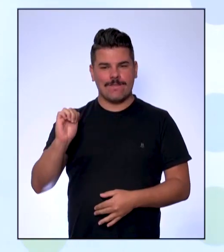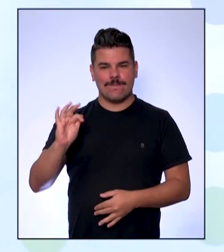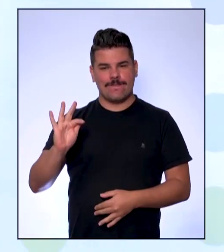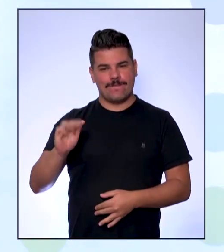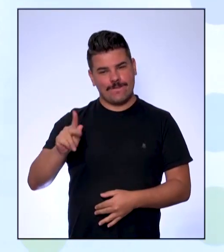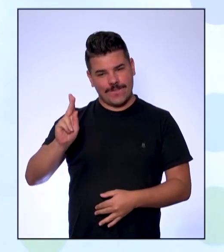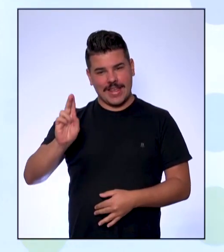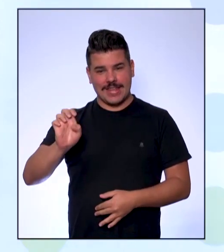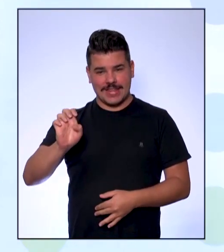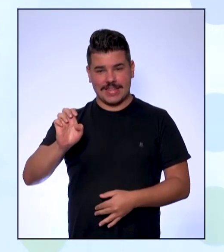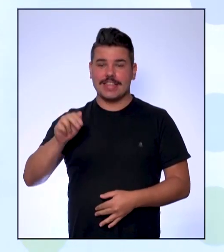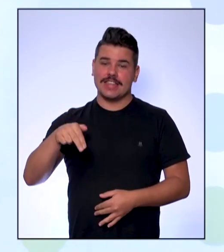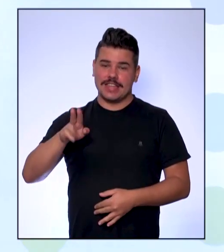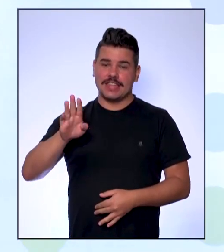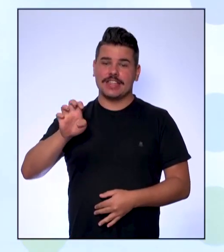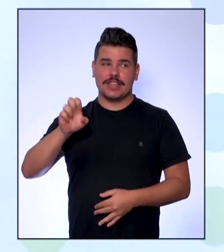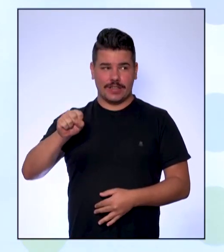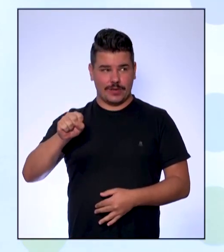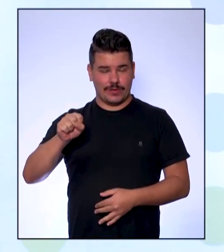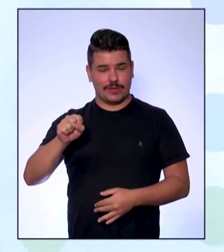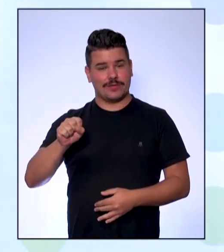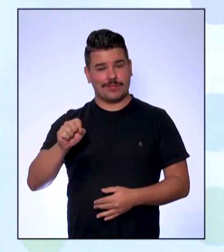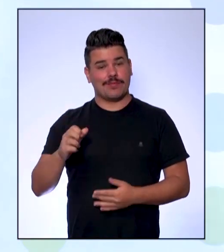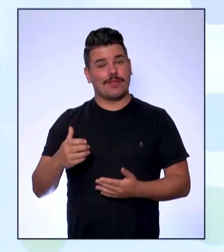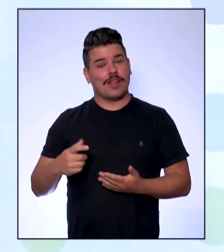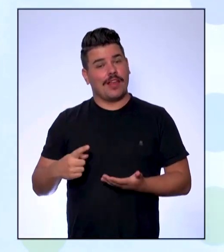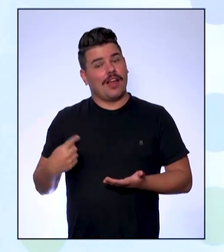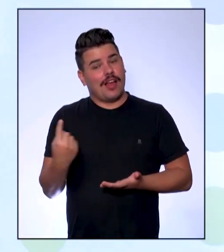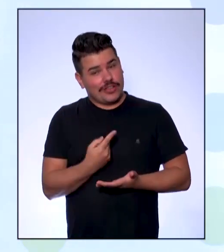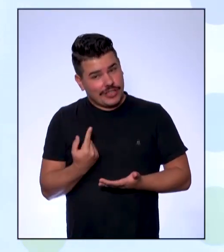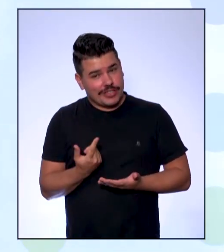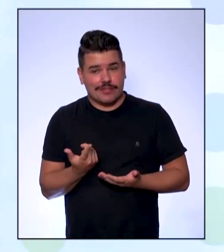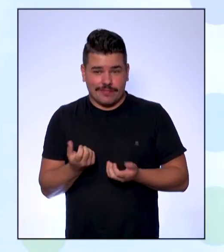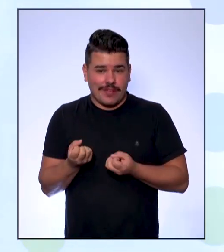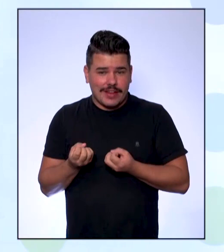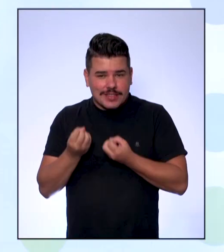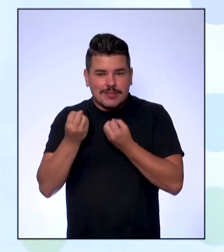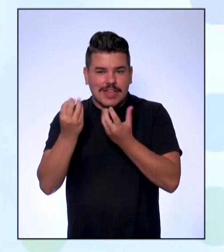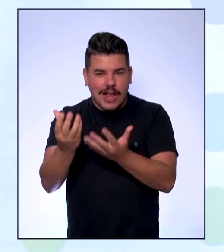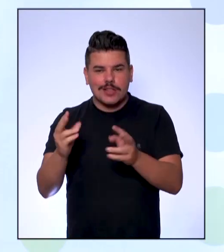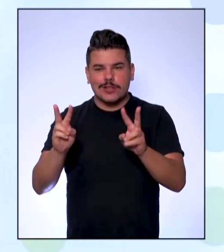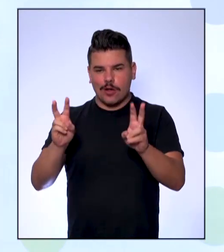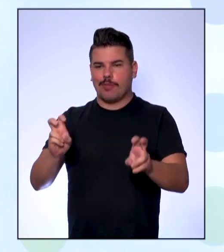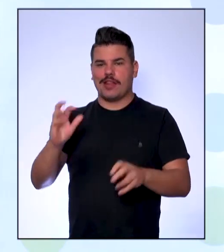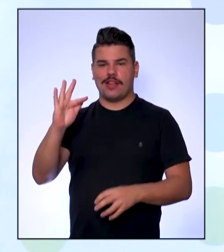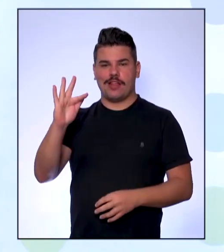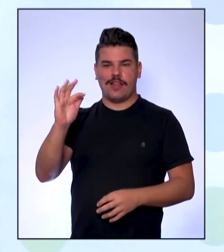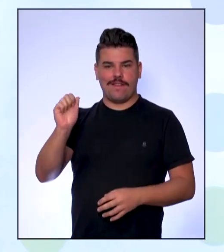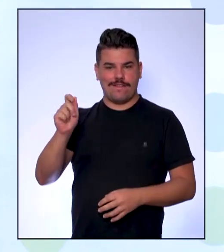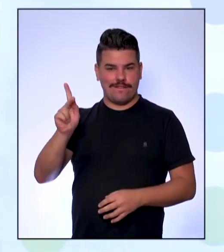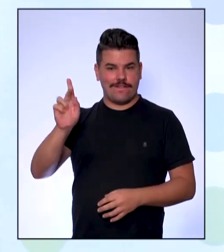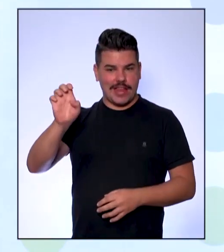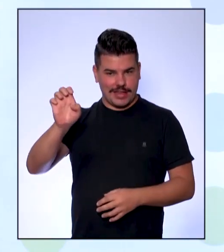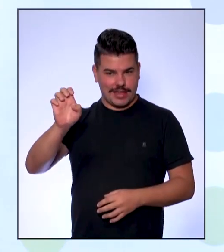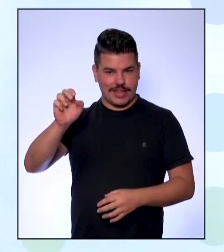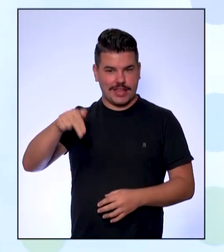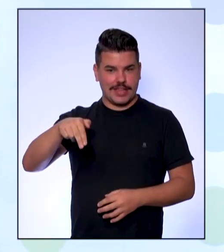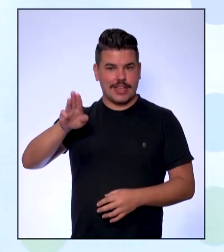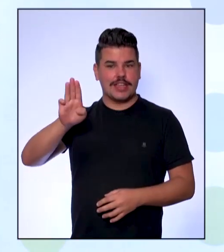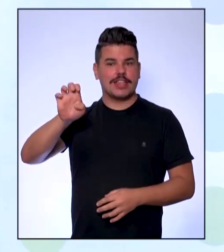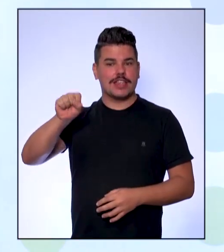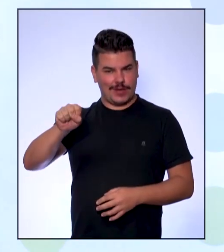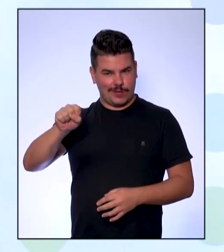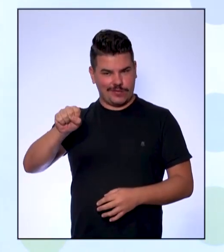acho que hoje a gente está trazendo esse assunto de fake news, porque tem sido uma coisa que tem aparecido muito, né? Está muito em